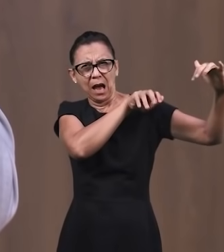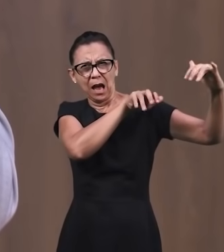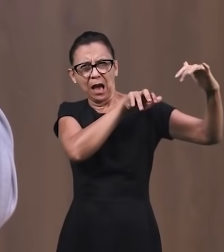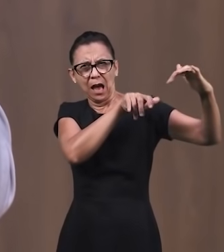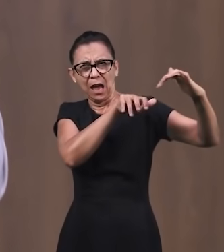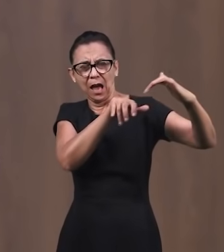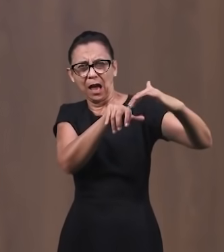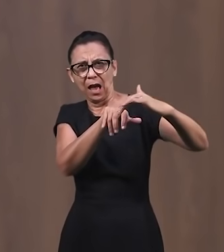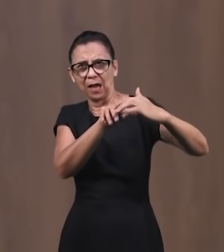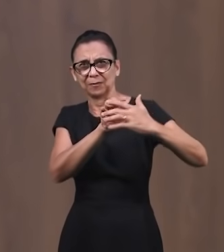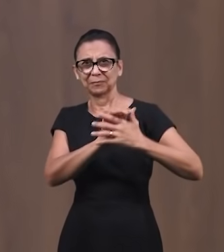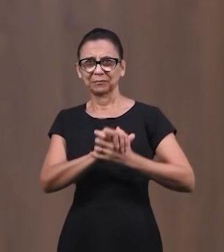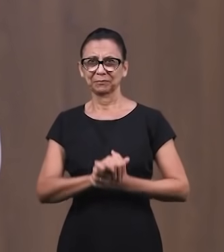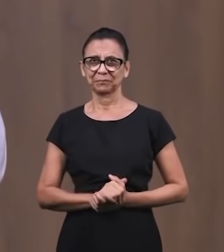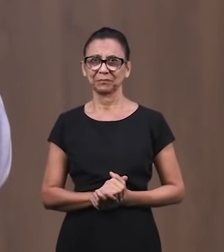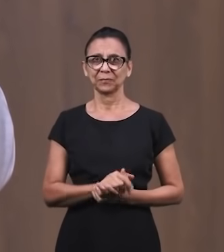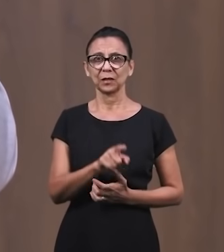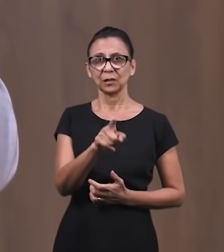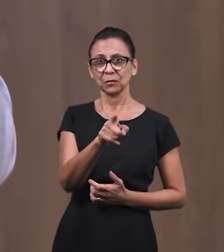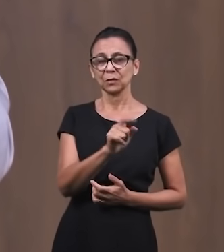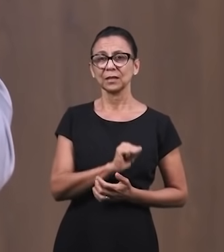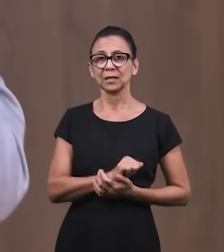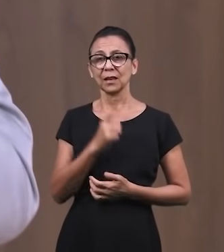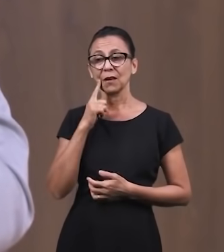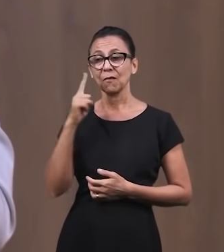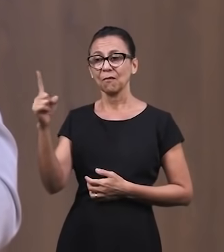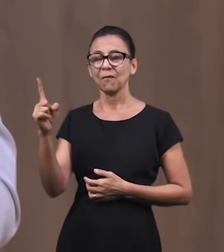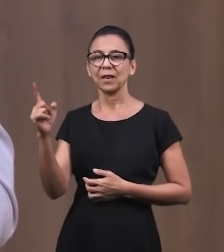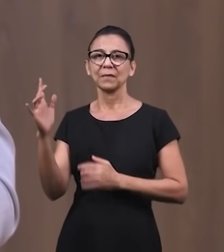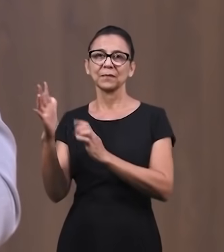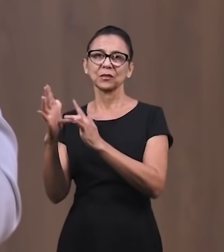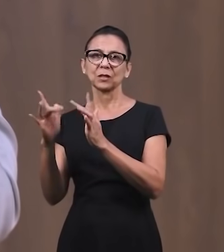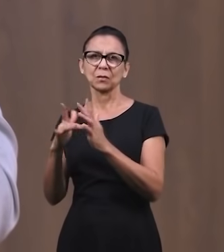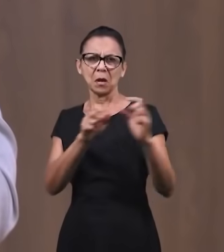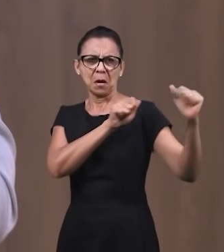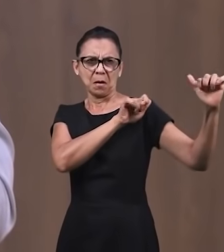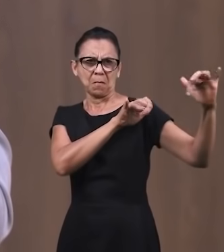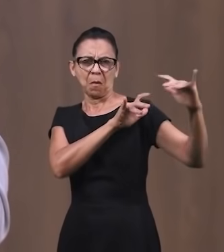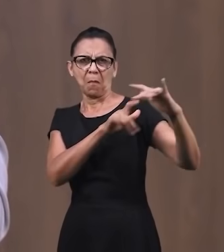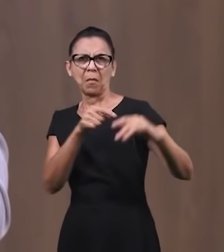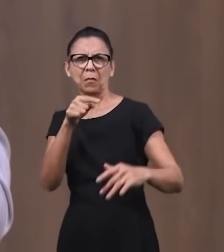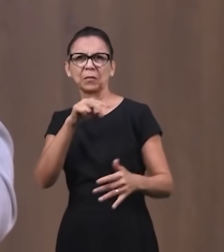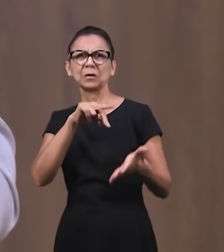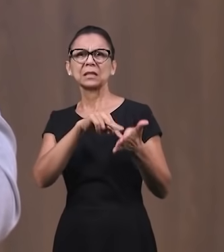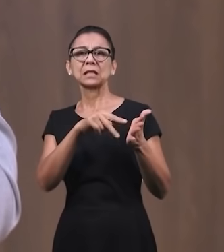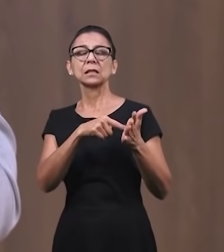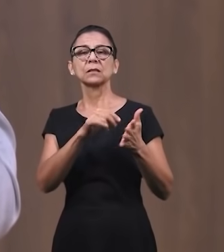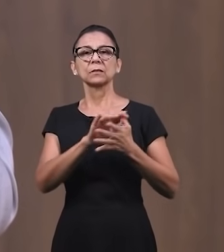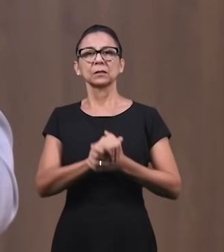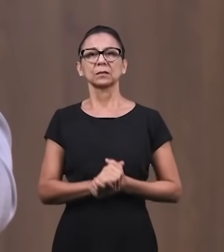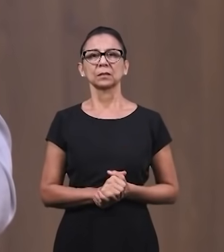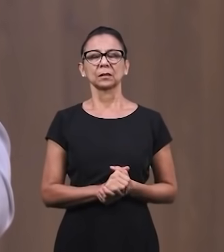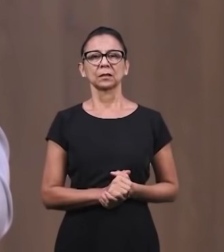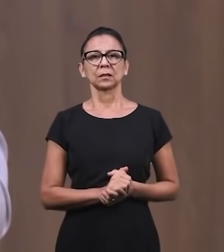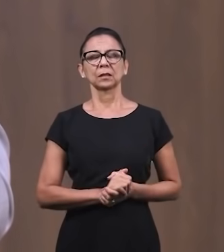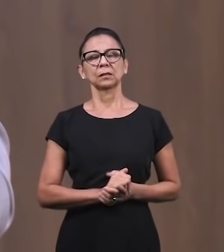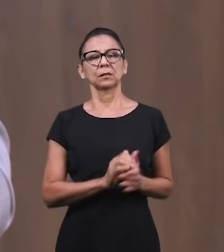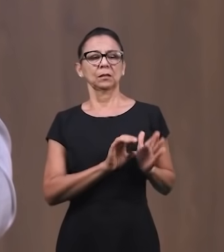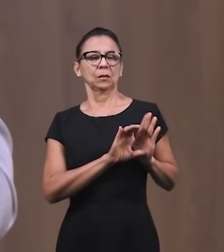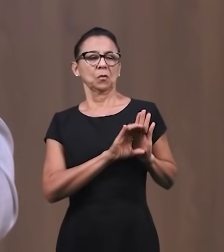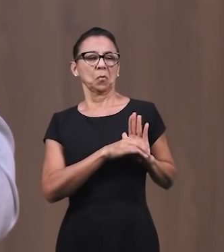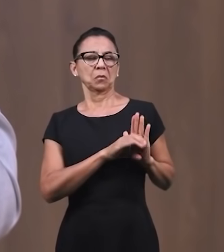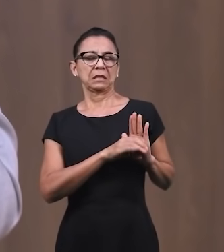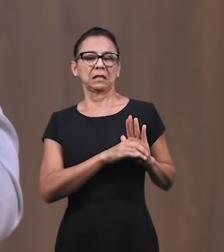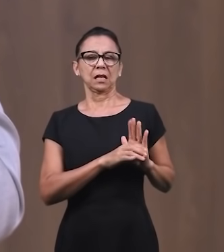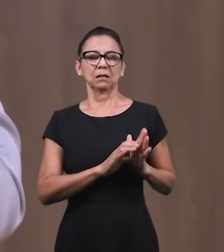o homem e o Senhor Jesus. E que multidão é essa? Multidão de conceitos ou de